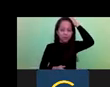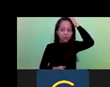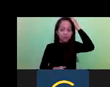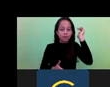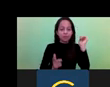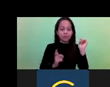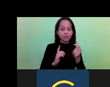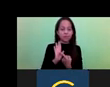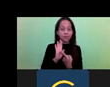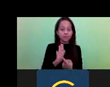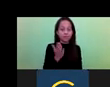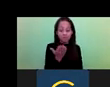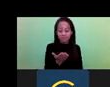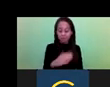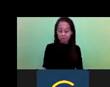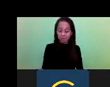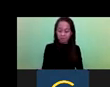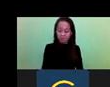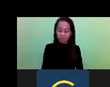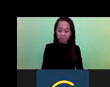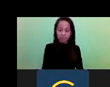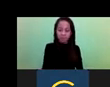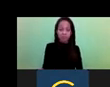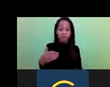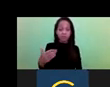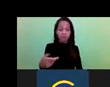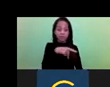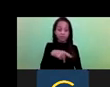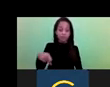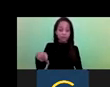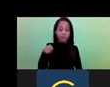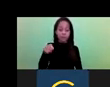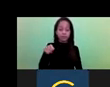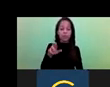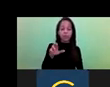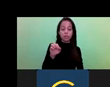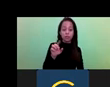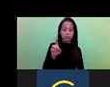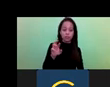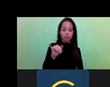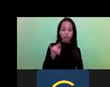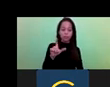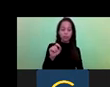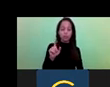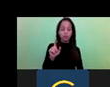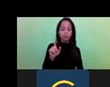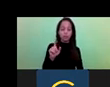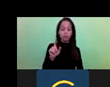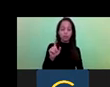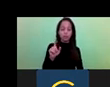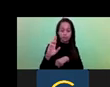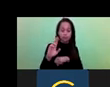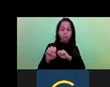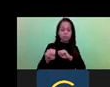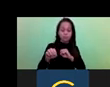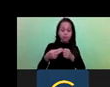apresentar você. Então, okay. O professor Rodrigo, né, ele é doutor em educação pela UFES, mestre em educação na área